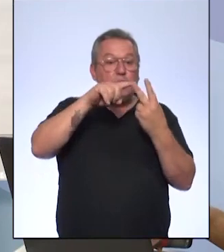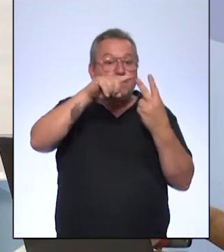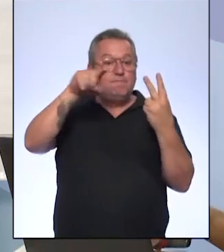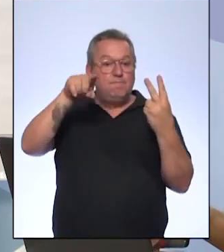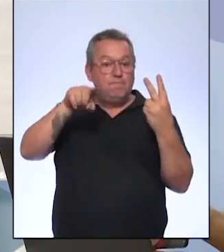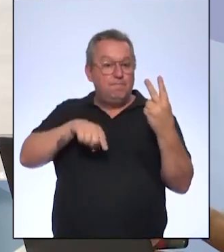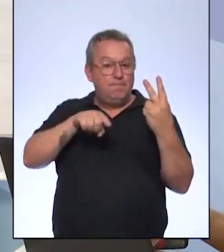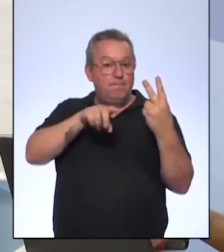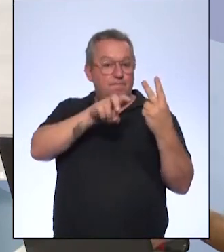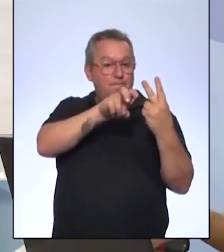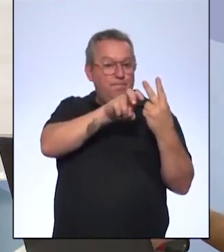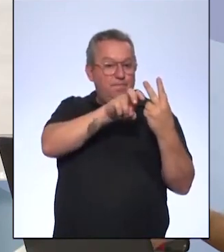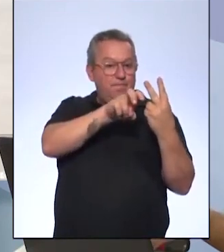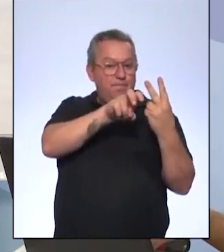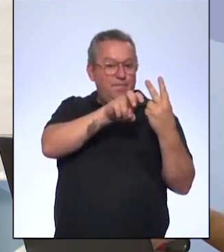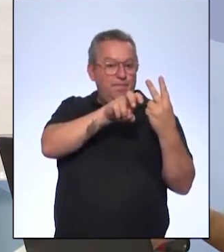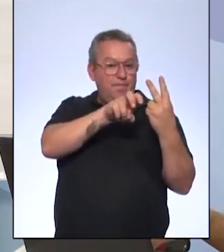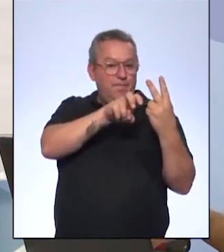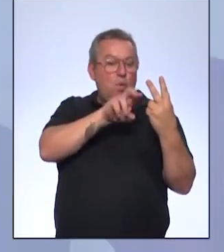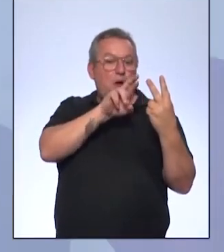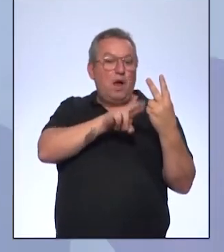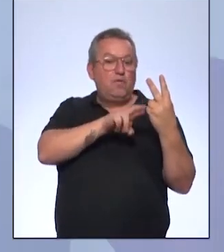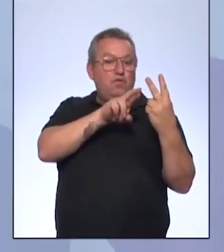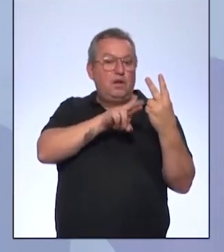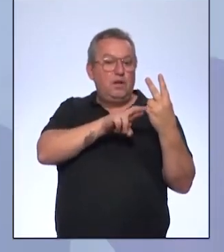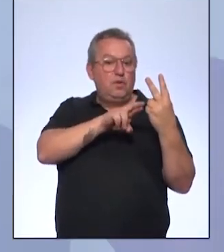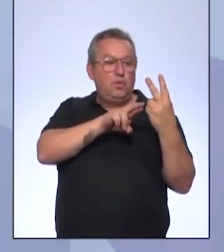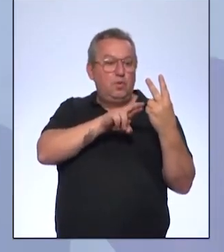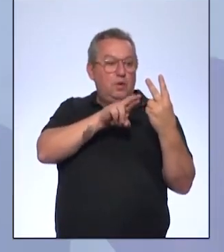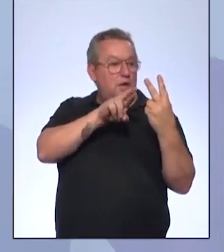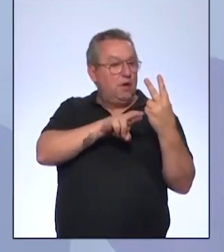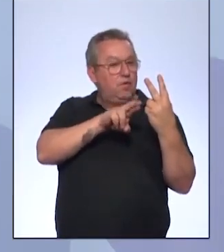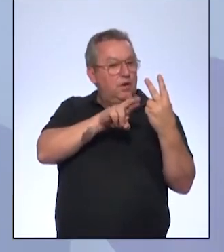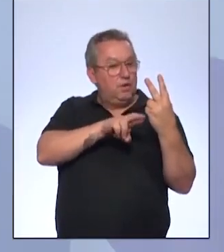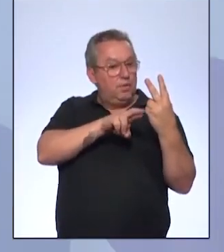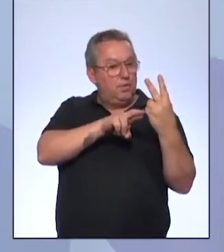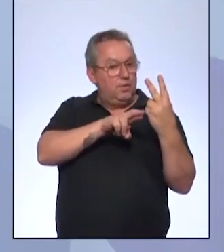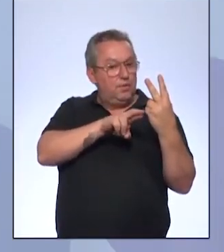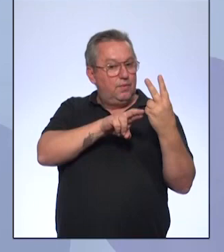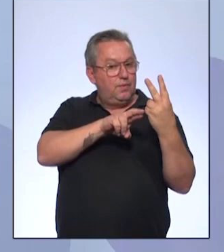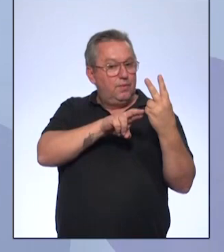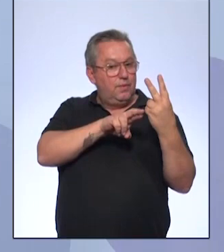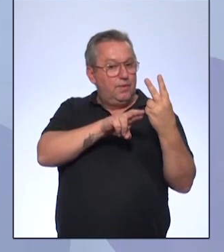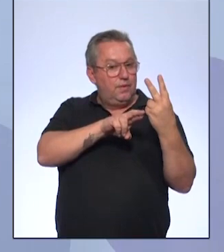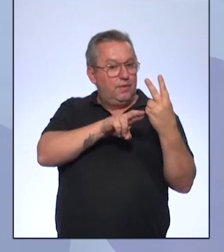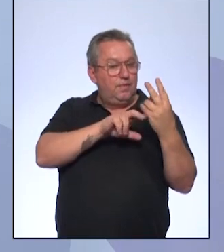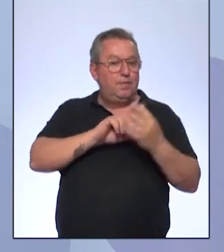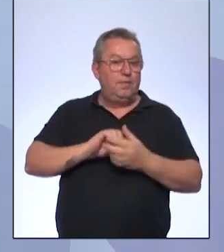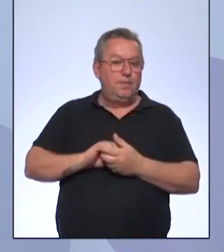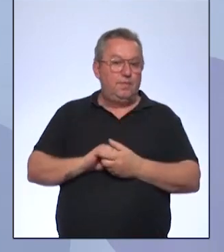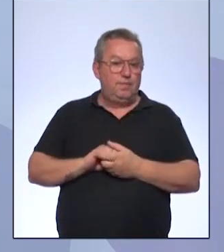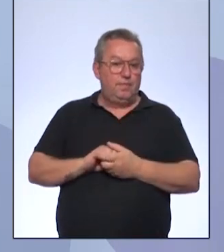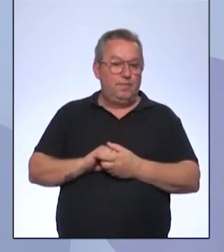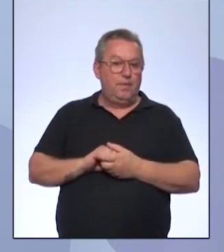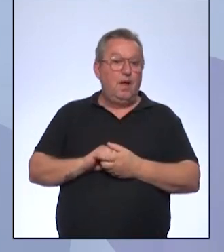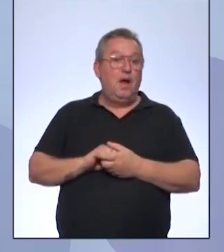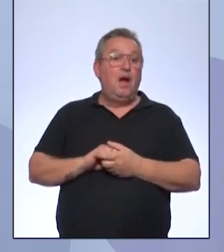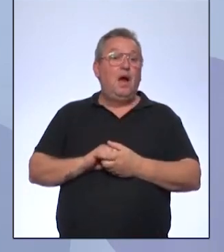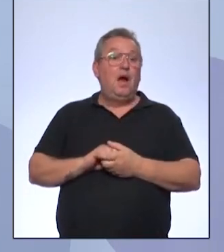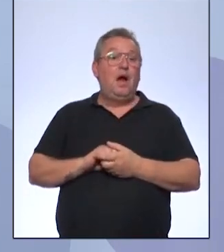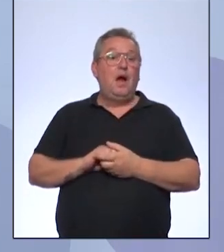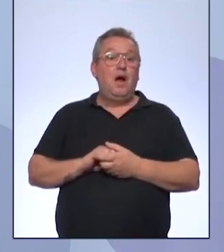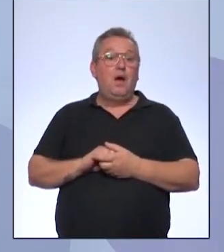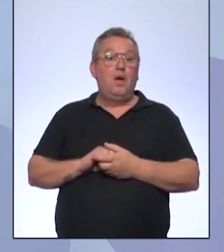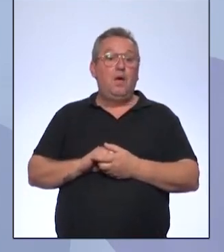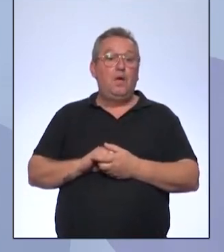agora? Que o professor falou, o radicando. 5 e 5. Ah,